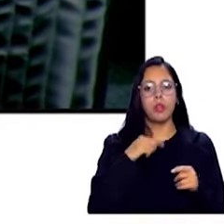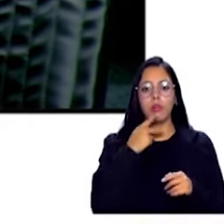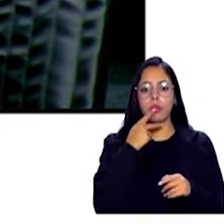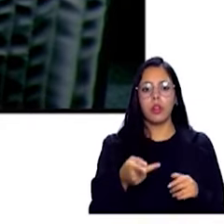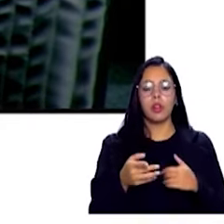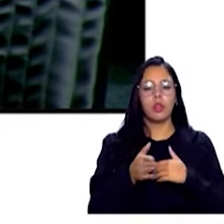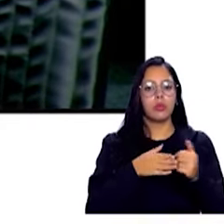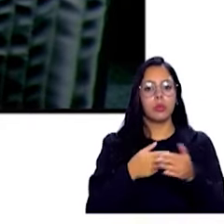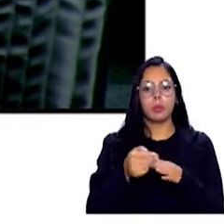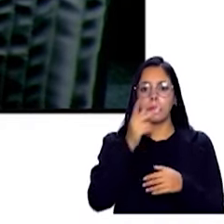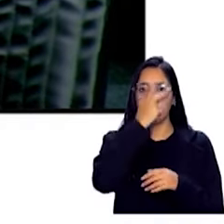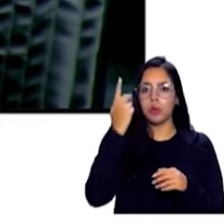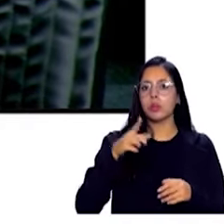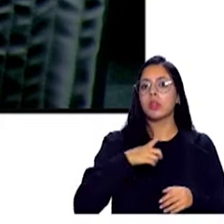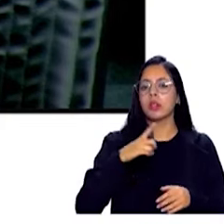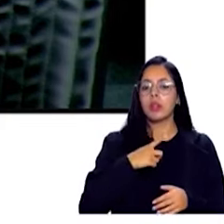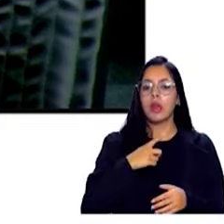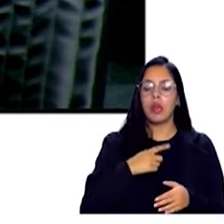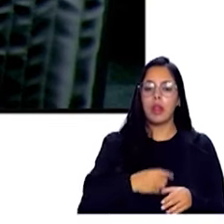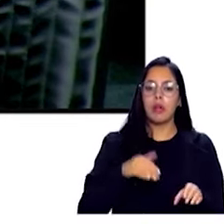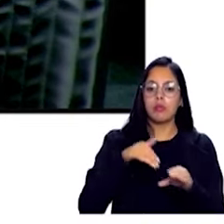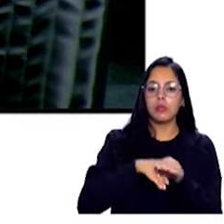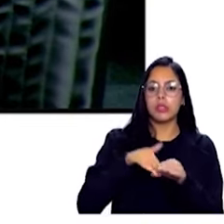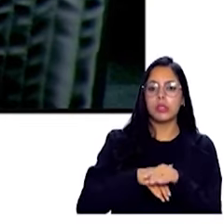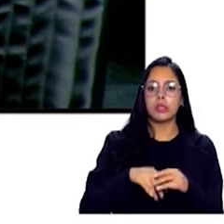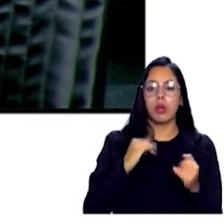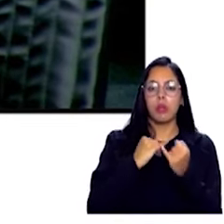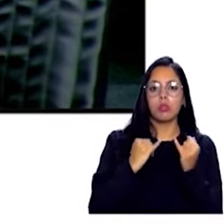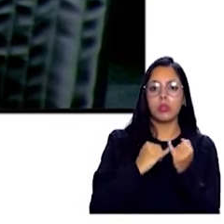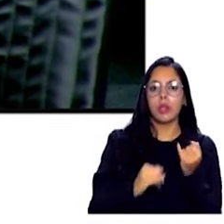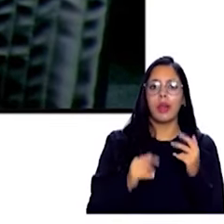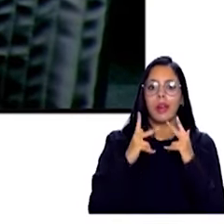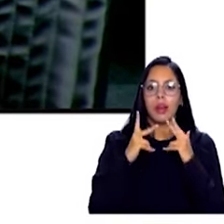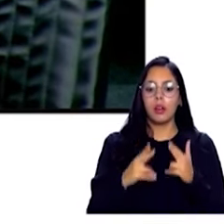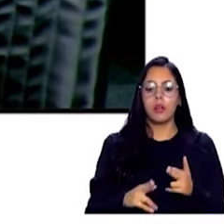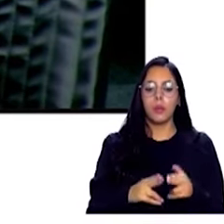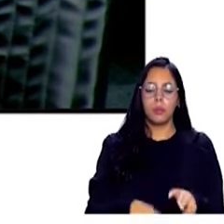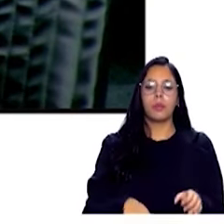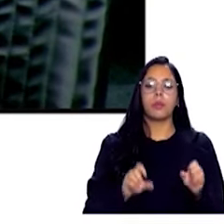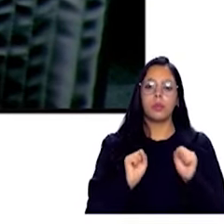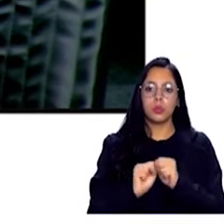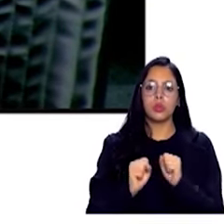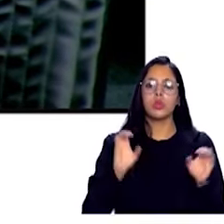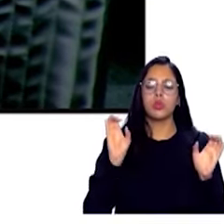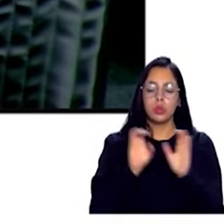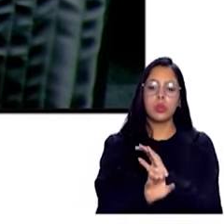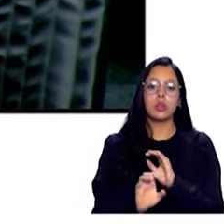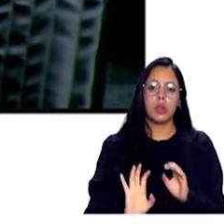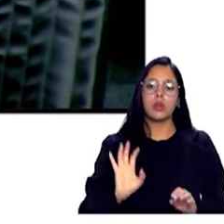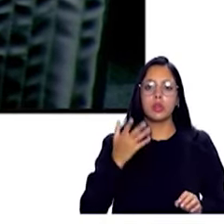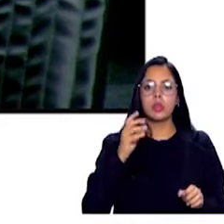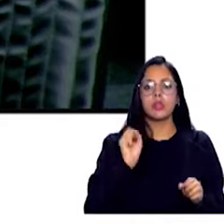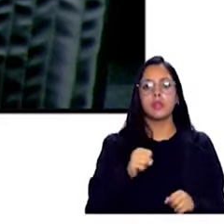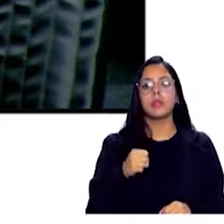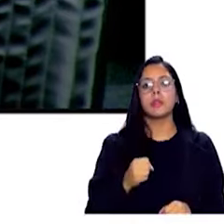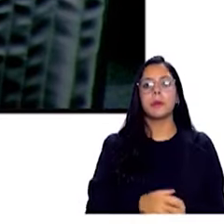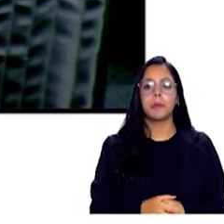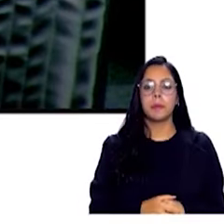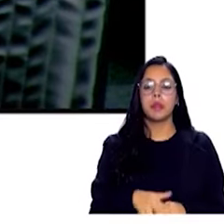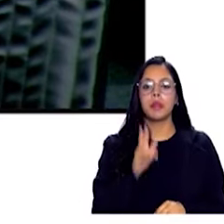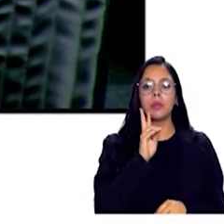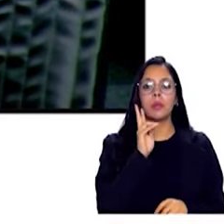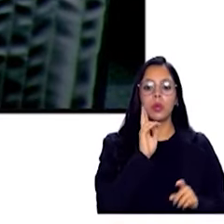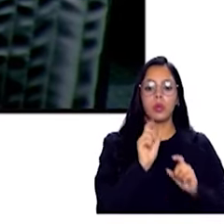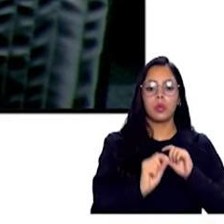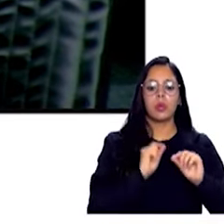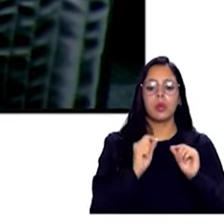precedentes obrigatórios inevitavelmente concluiria que isso iria acontecer basta lembrar que dentro do modelo